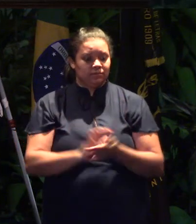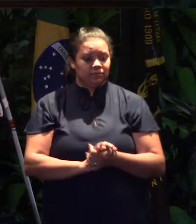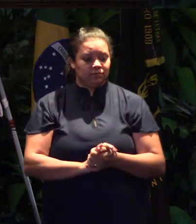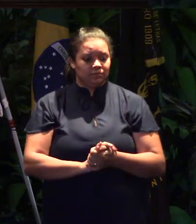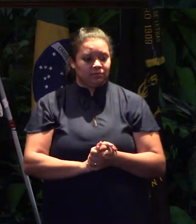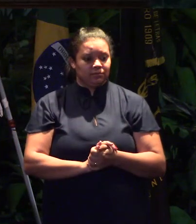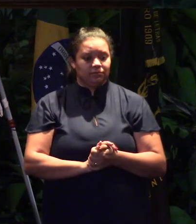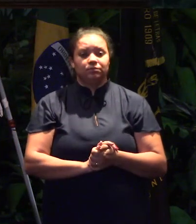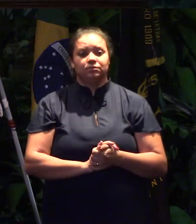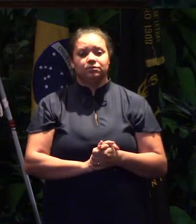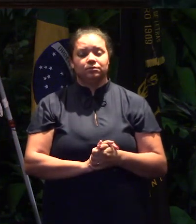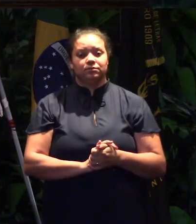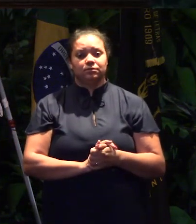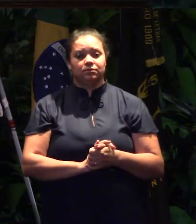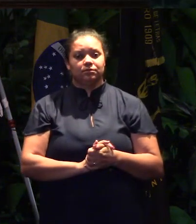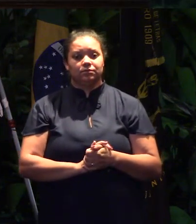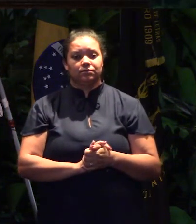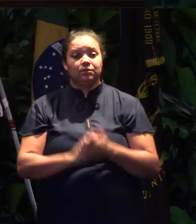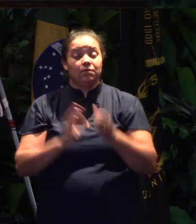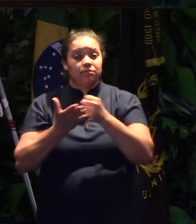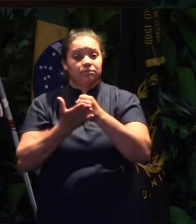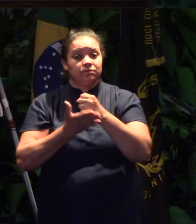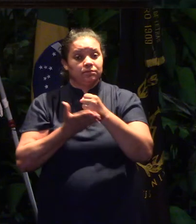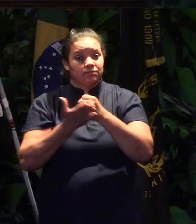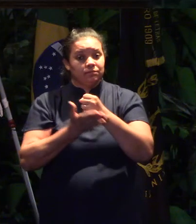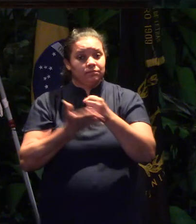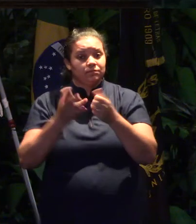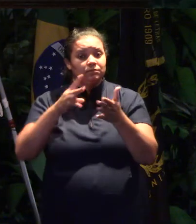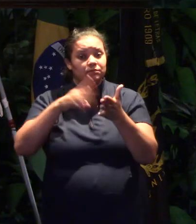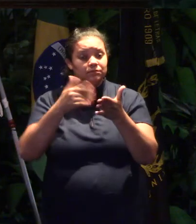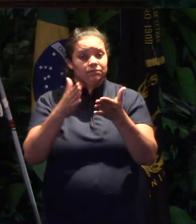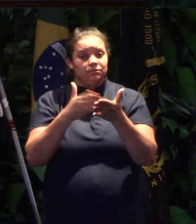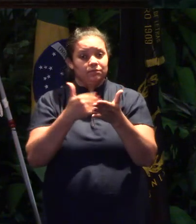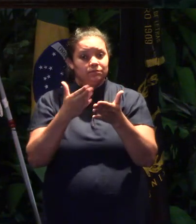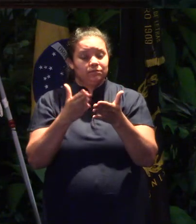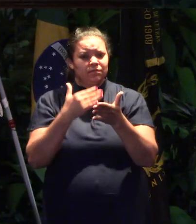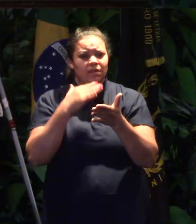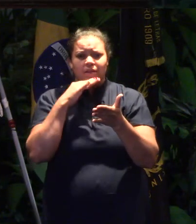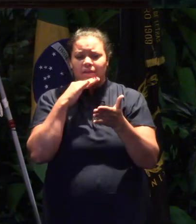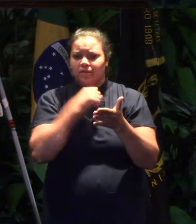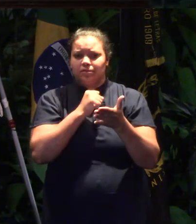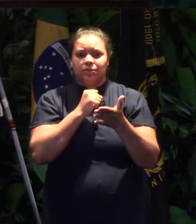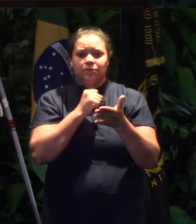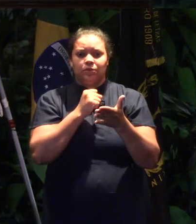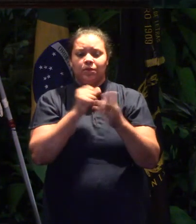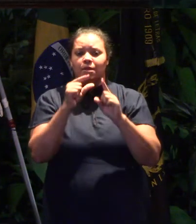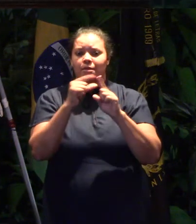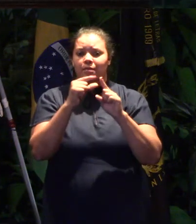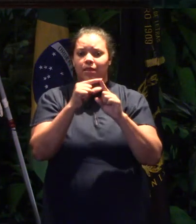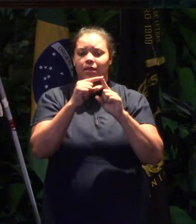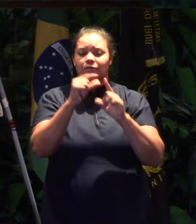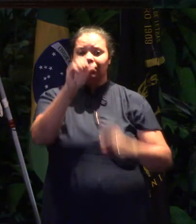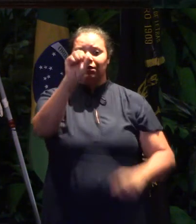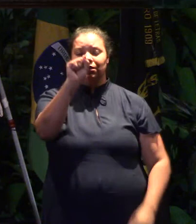pelo fato de ser uma estrutura, né, assim, relativamente breve, né, que o soneto, até a própria palavra, né, que dizem